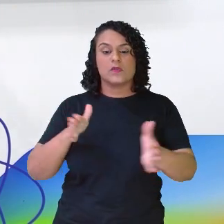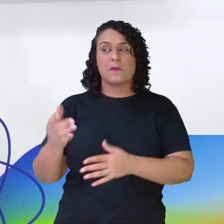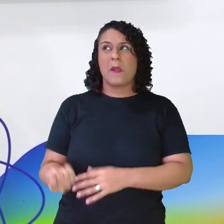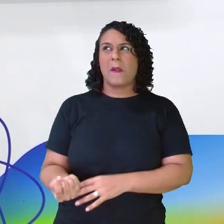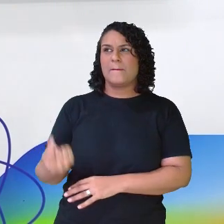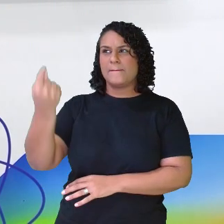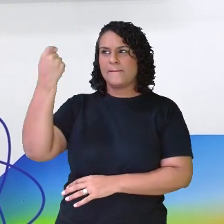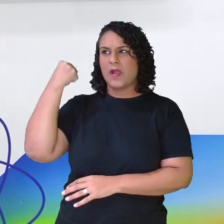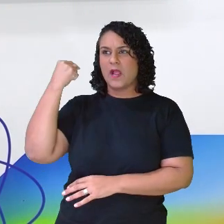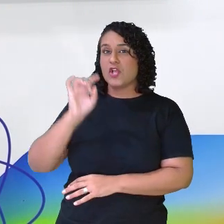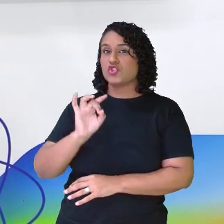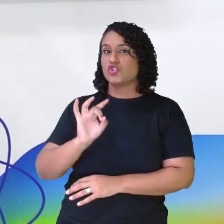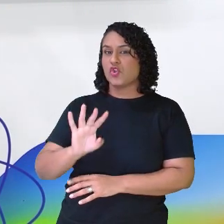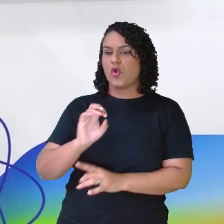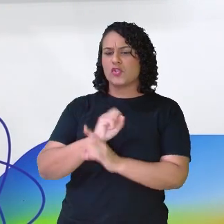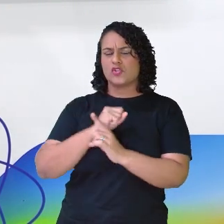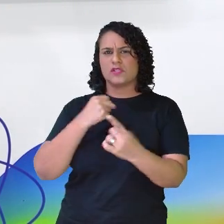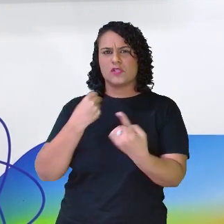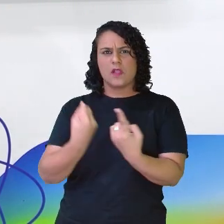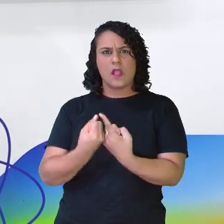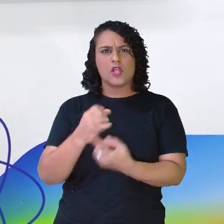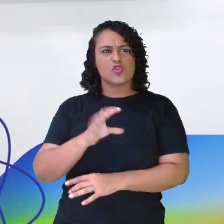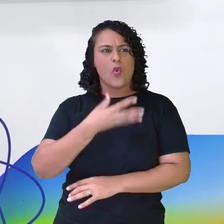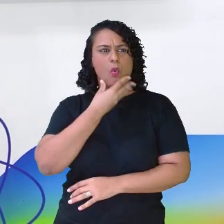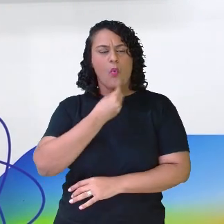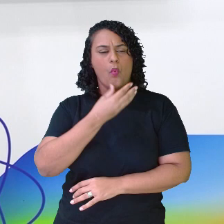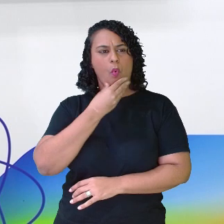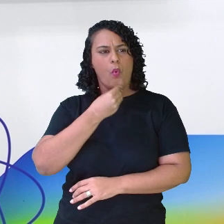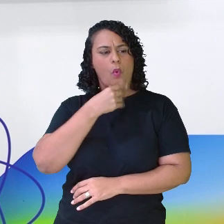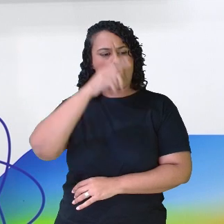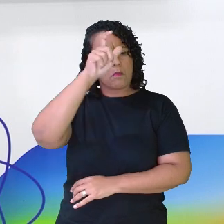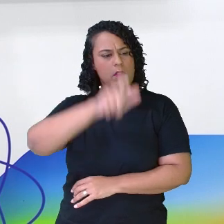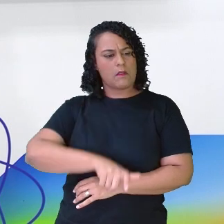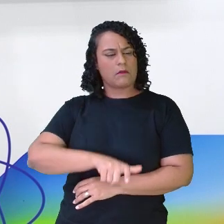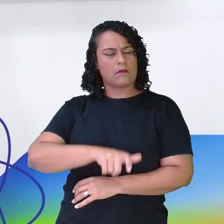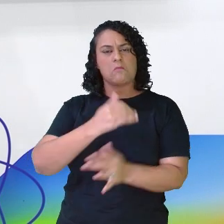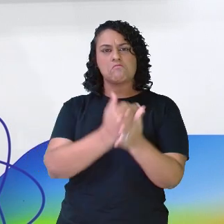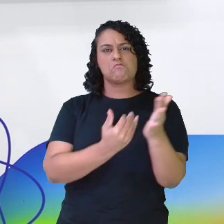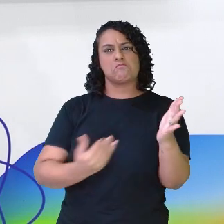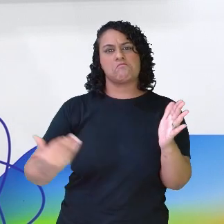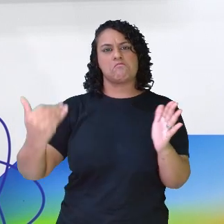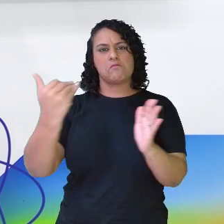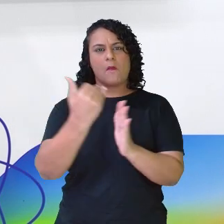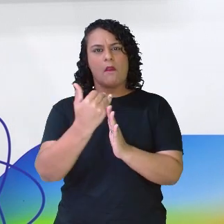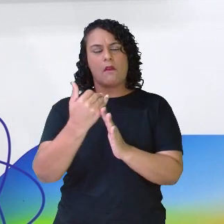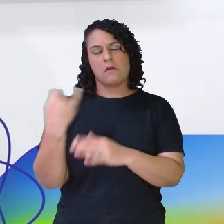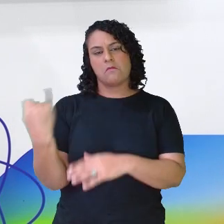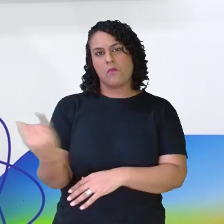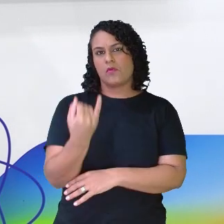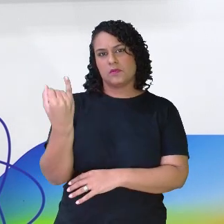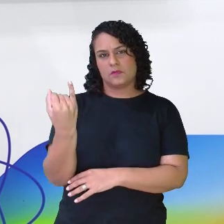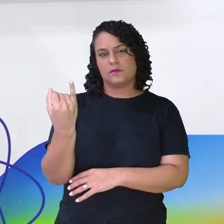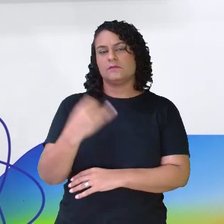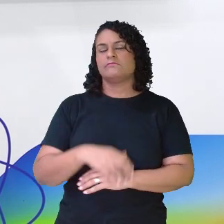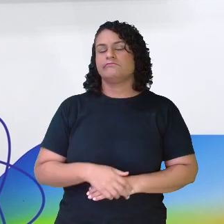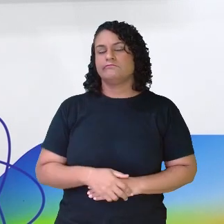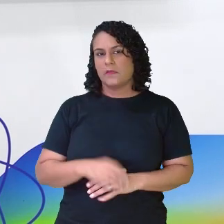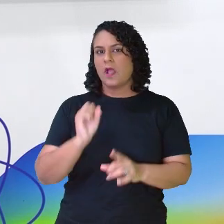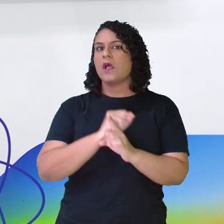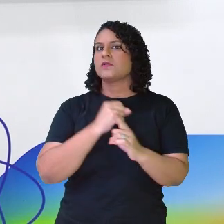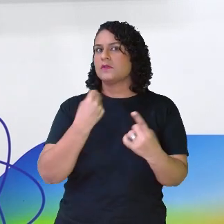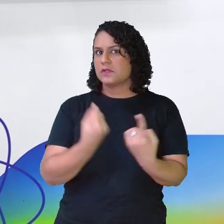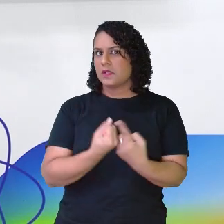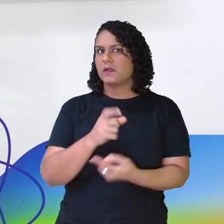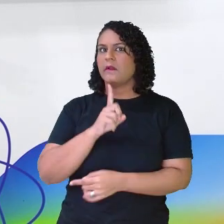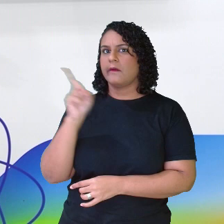patriarcal, onde o homem era ali o que estava na frente dos processos. E essa sociedade aí era desse jeitinho que